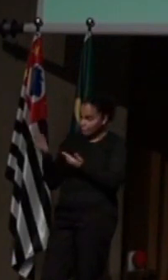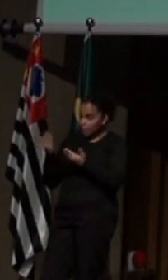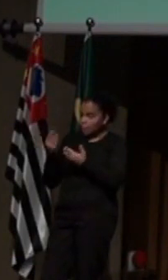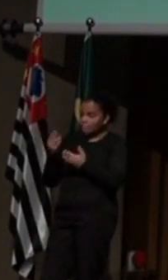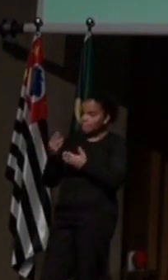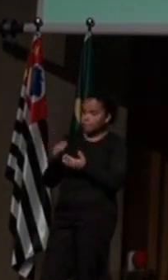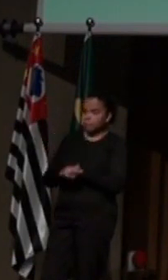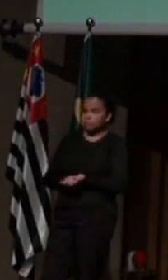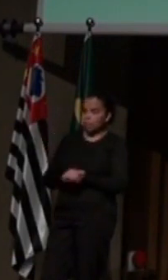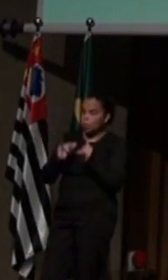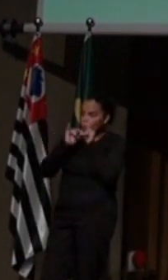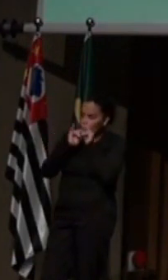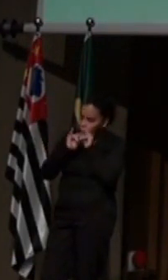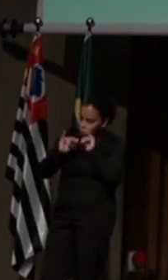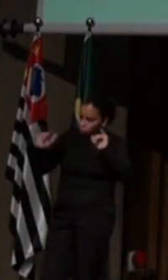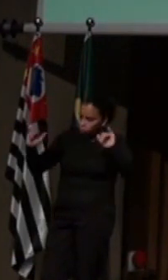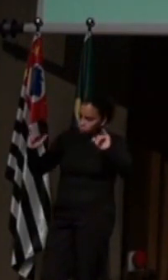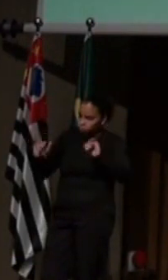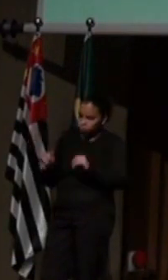viralizar.